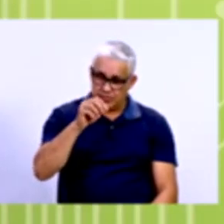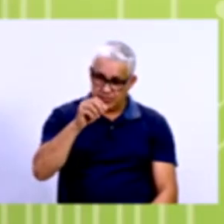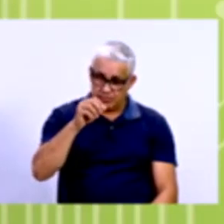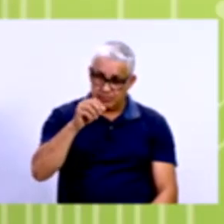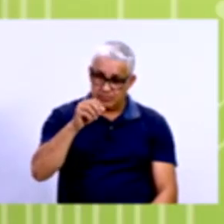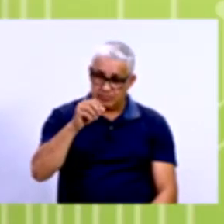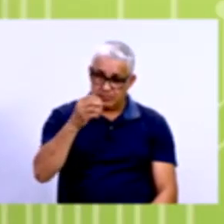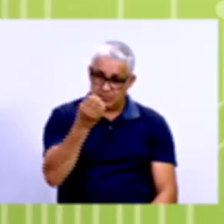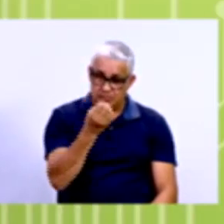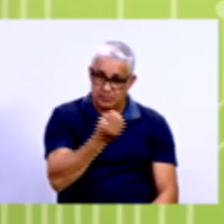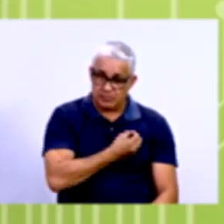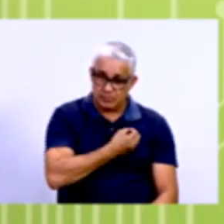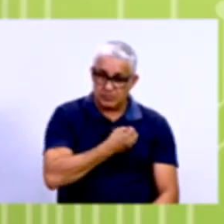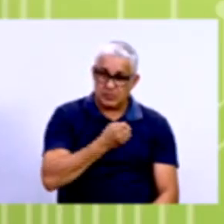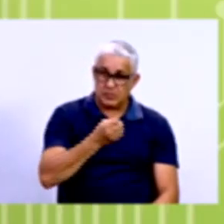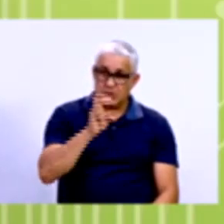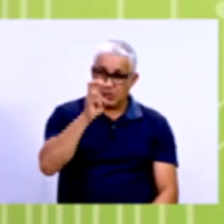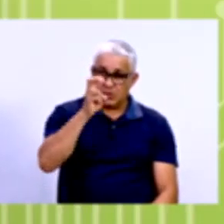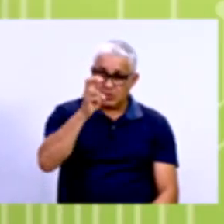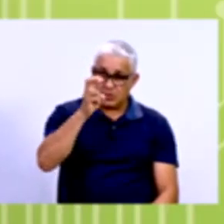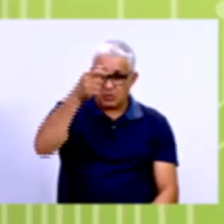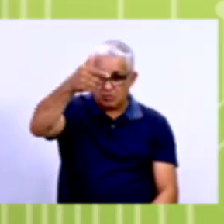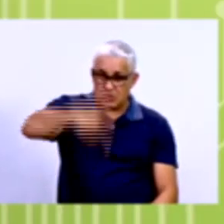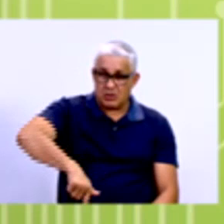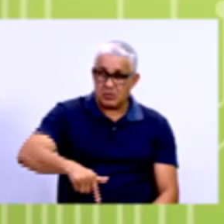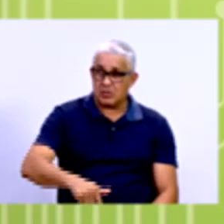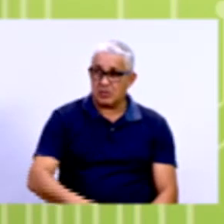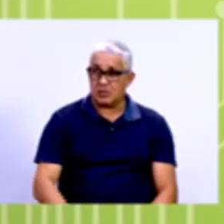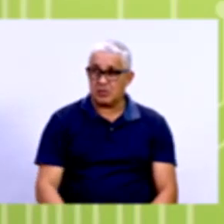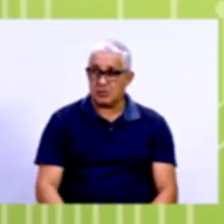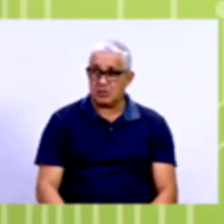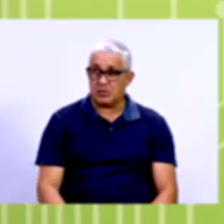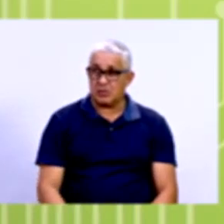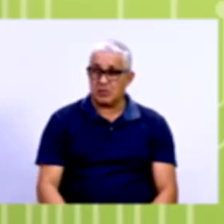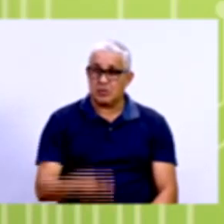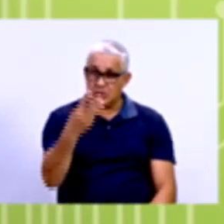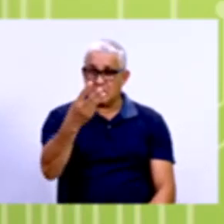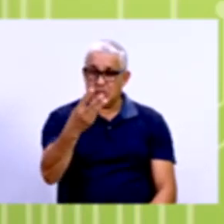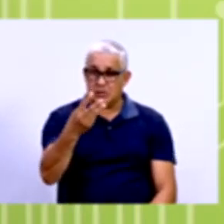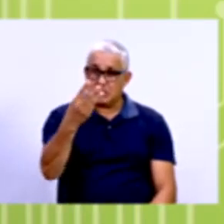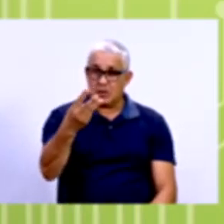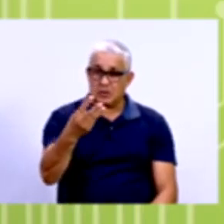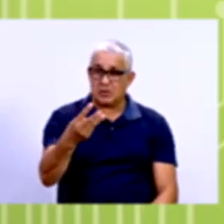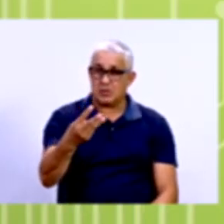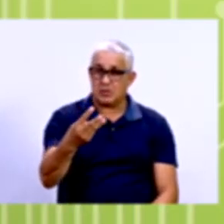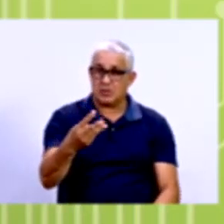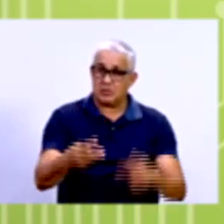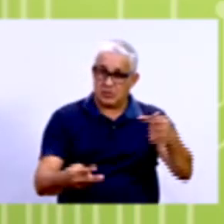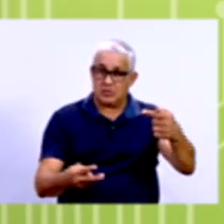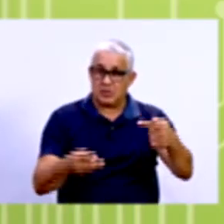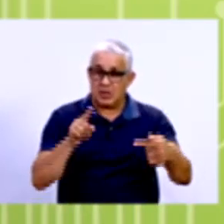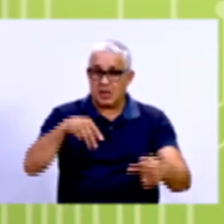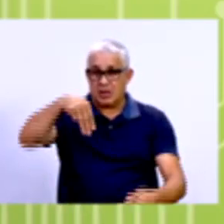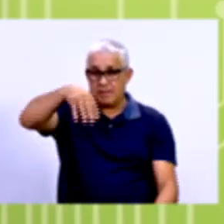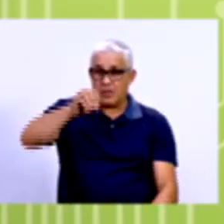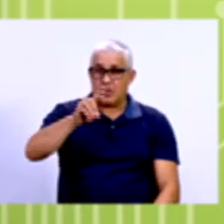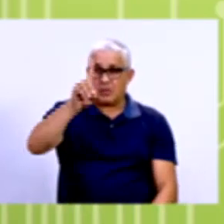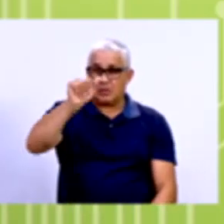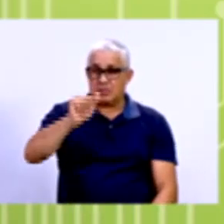exemplo, o 3 e o 7 vai ser a moda. A gente pode ter mais de um número sendo a moda, tá? Desde que eles